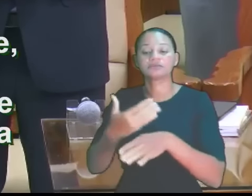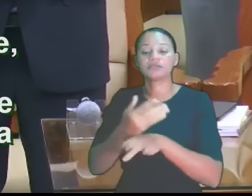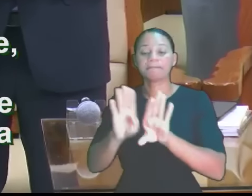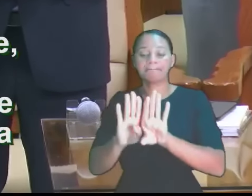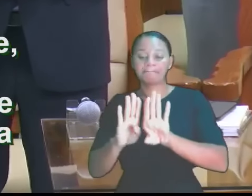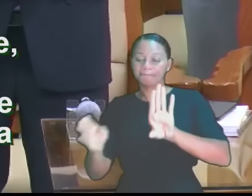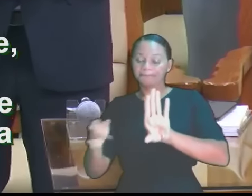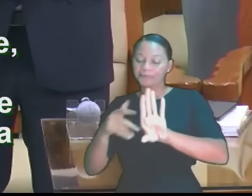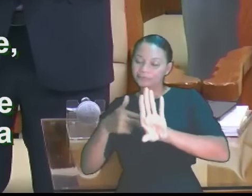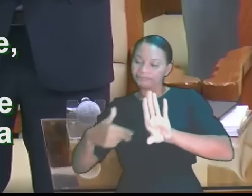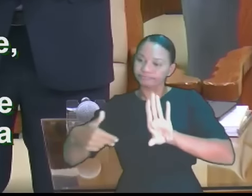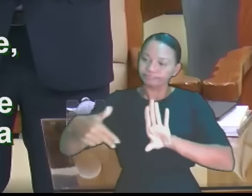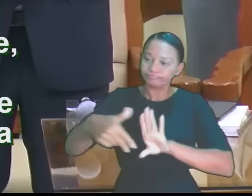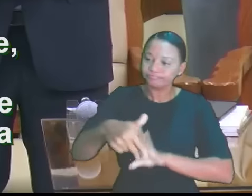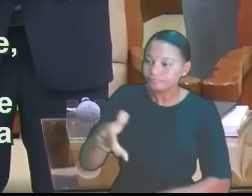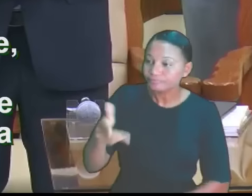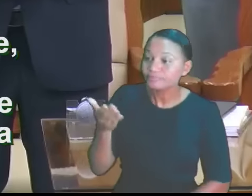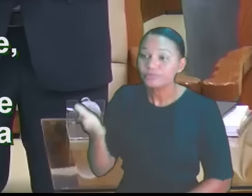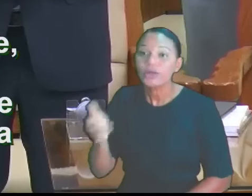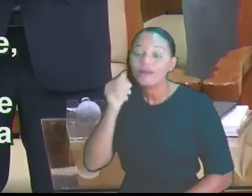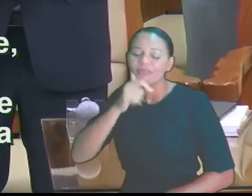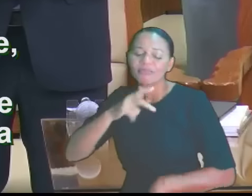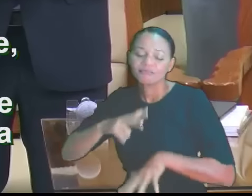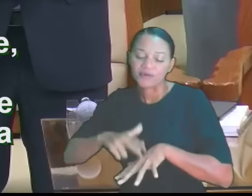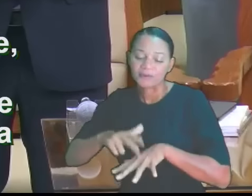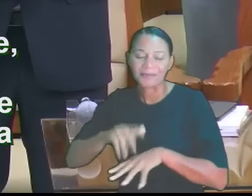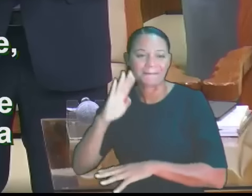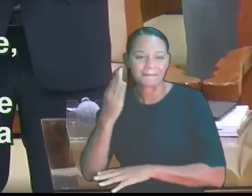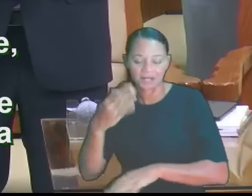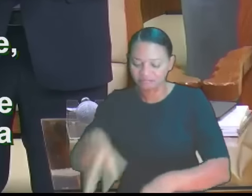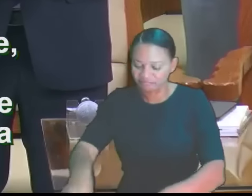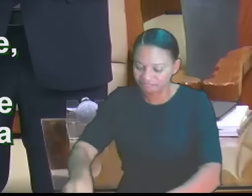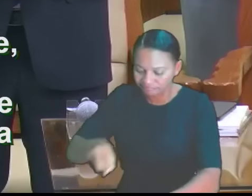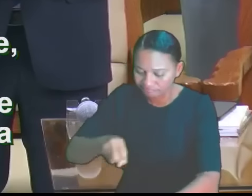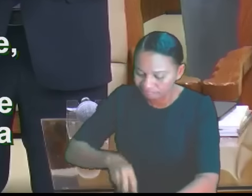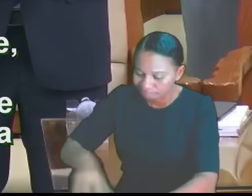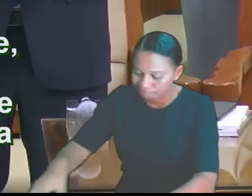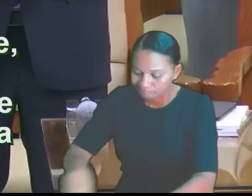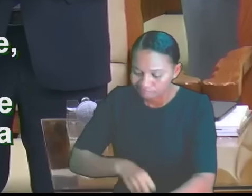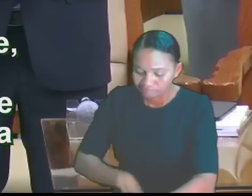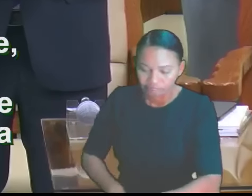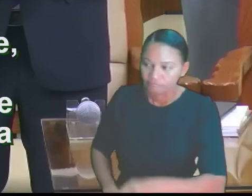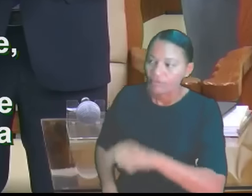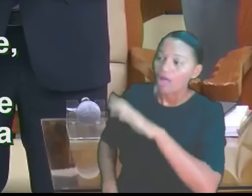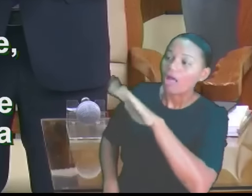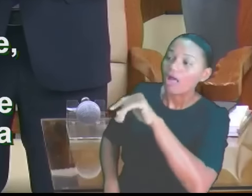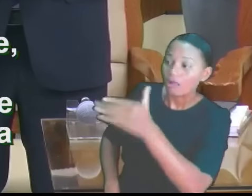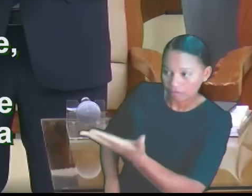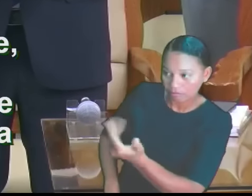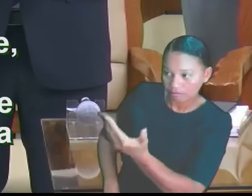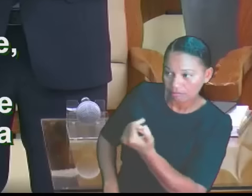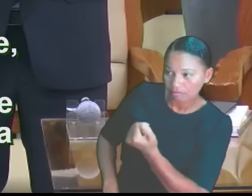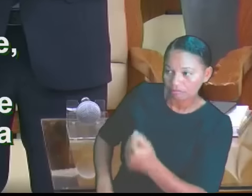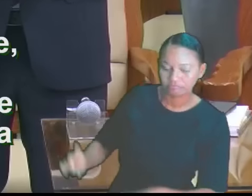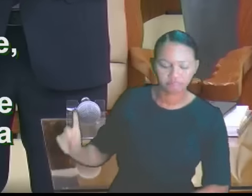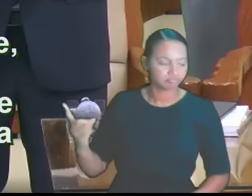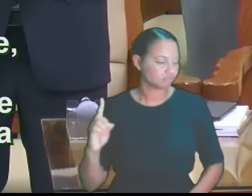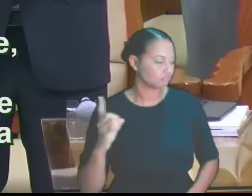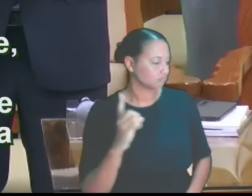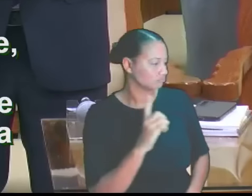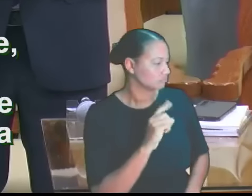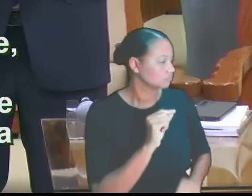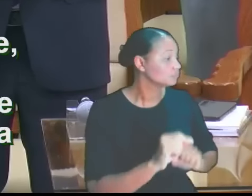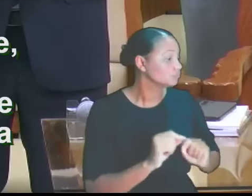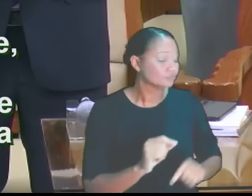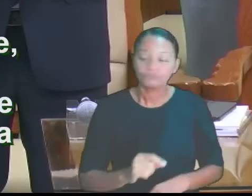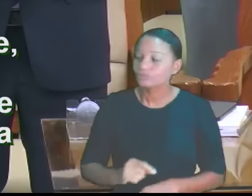uma mulher viúva apanhando lenha. Ele a chamou e lhe disse: Traz-me, peço-te, numa vasilha um